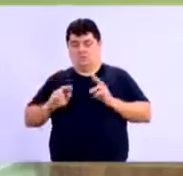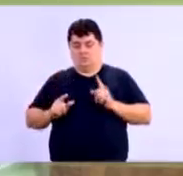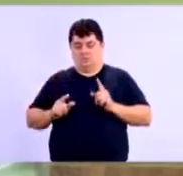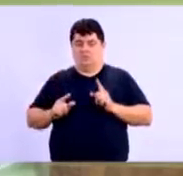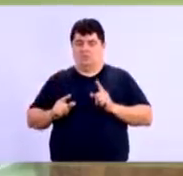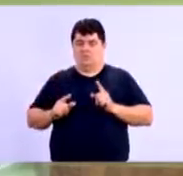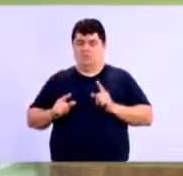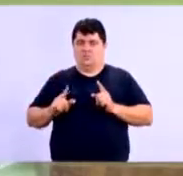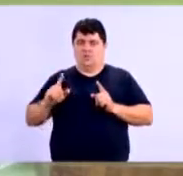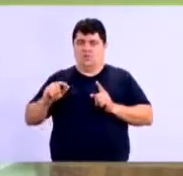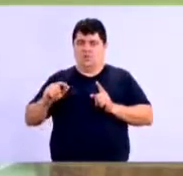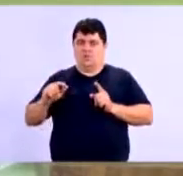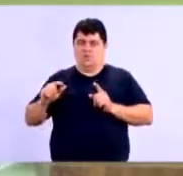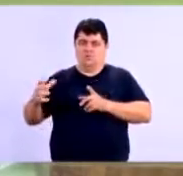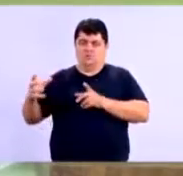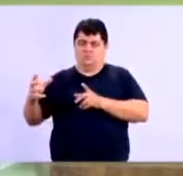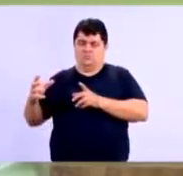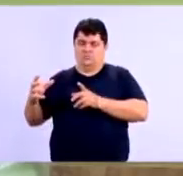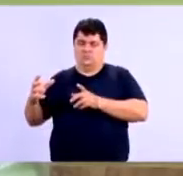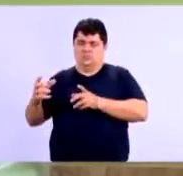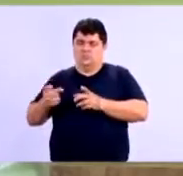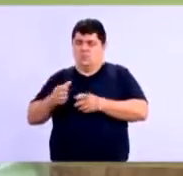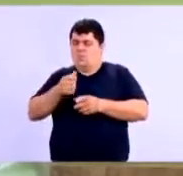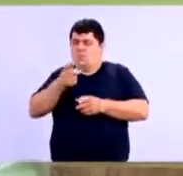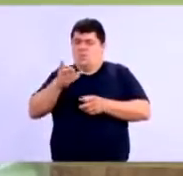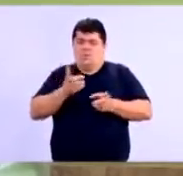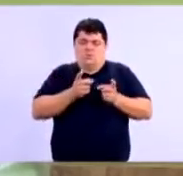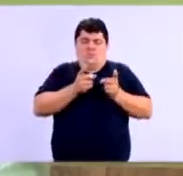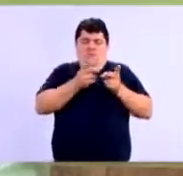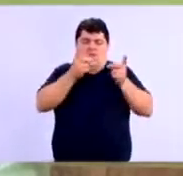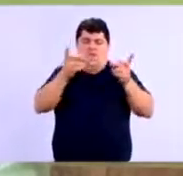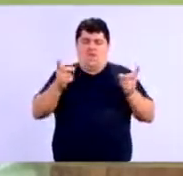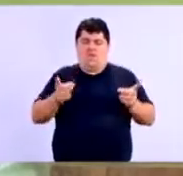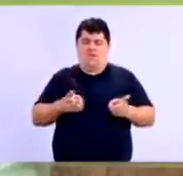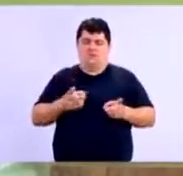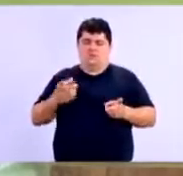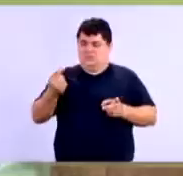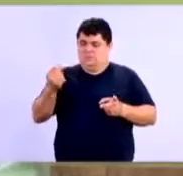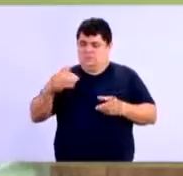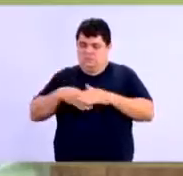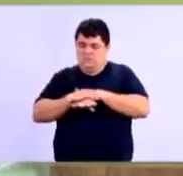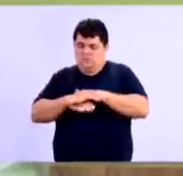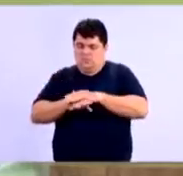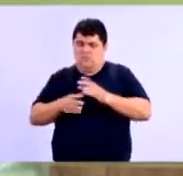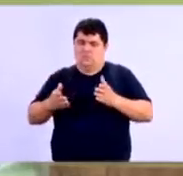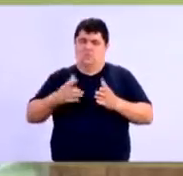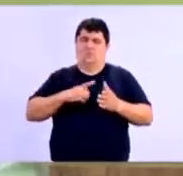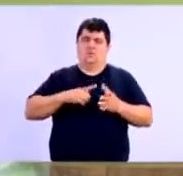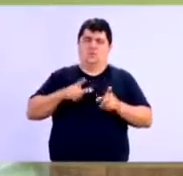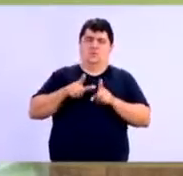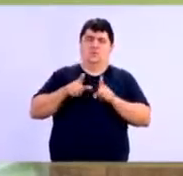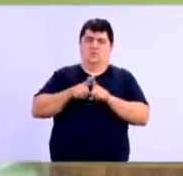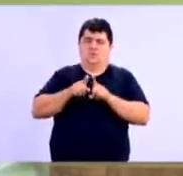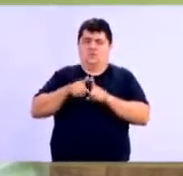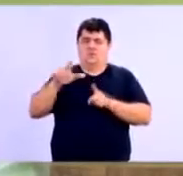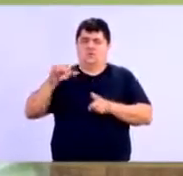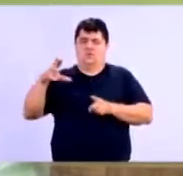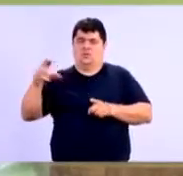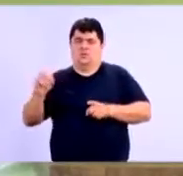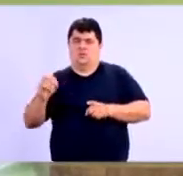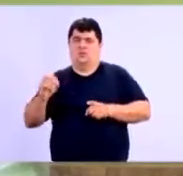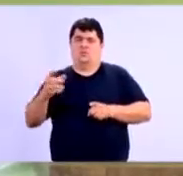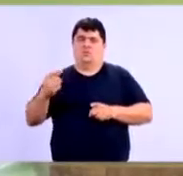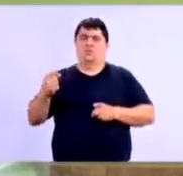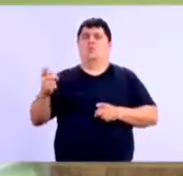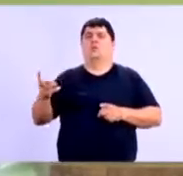é a proporção entre o montante de dinheiro que os sócios investiram e a lucratividade que o negócio